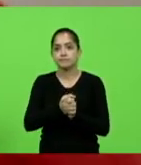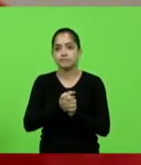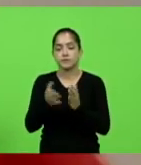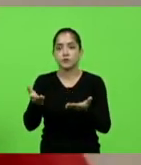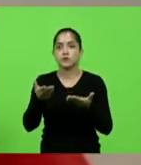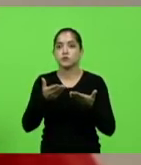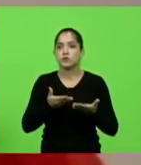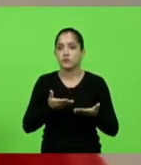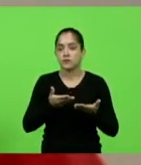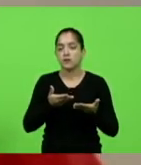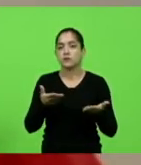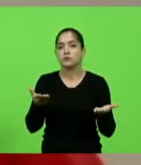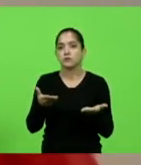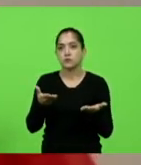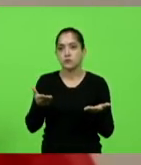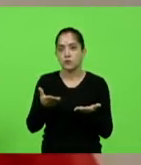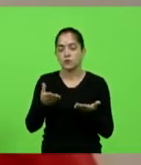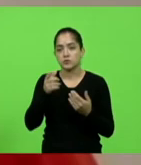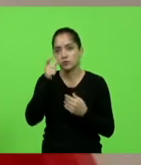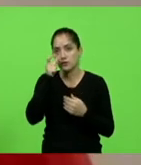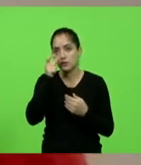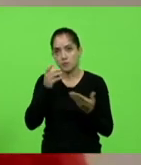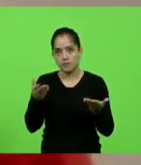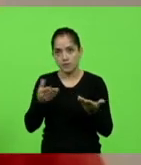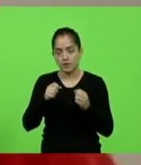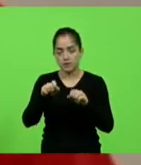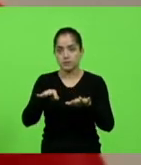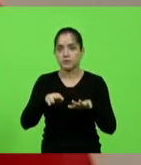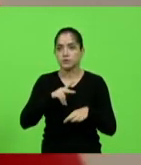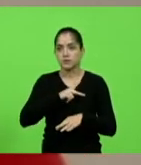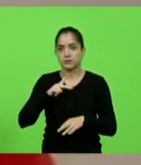convidadas e os que acompanham esta audiência pública.